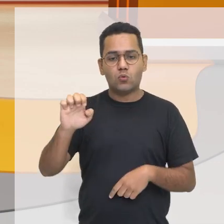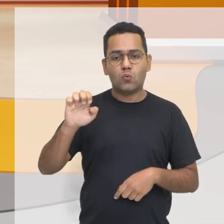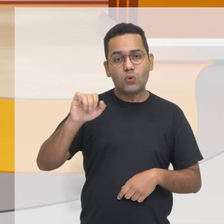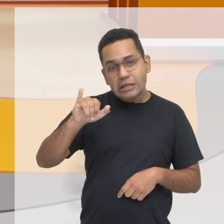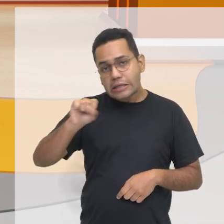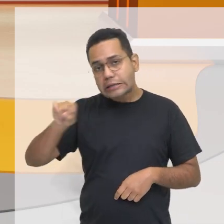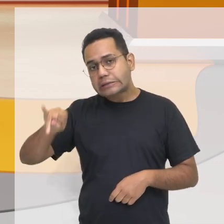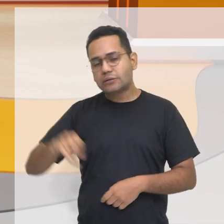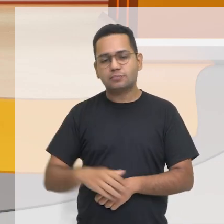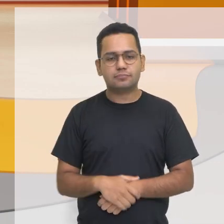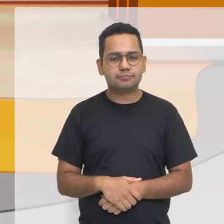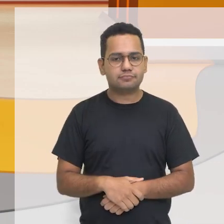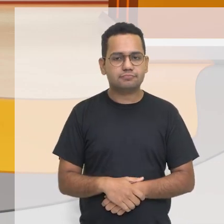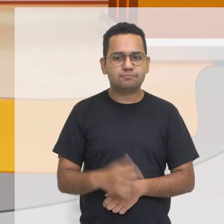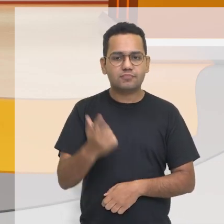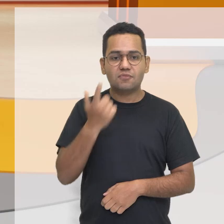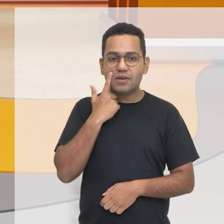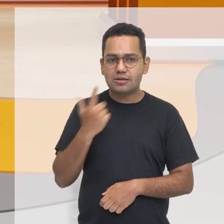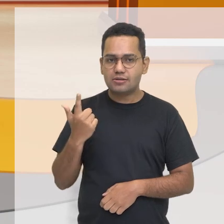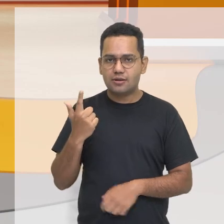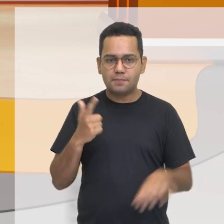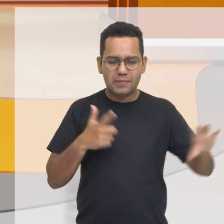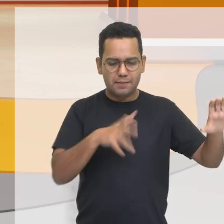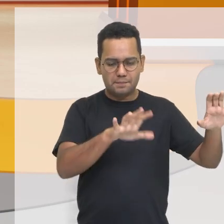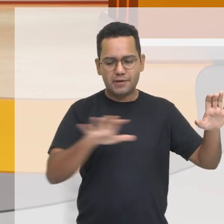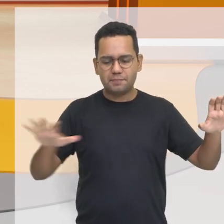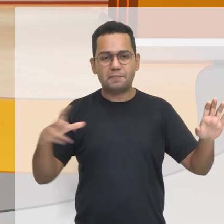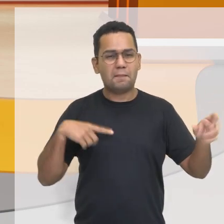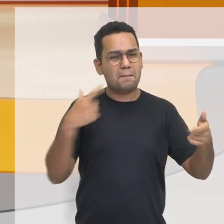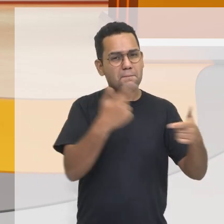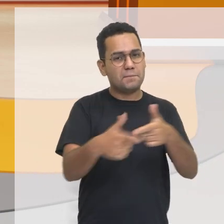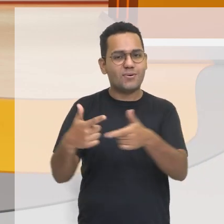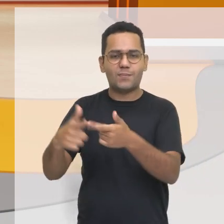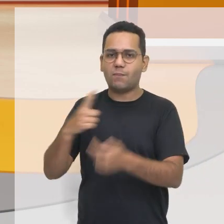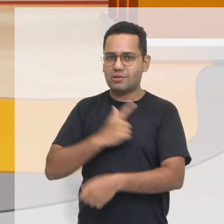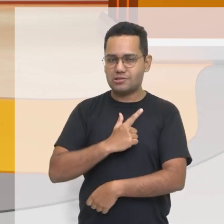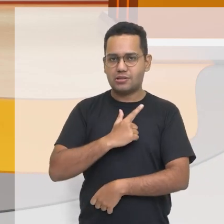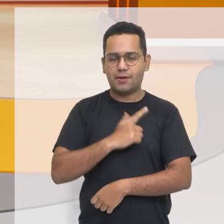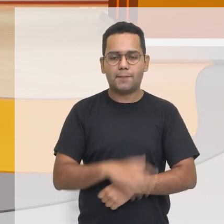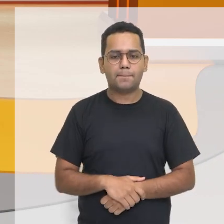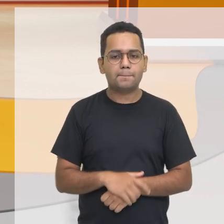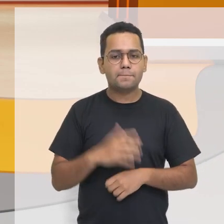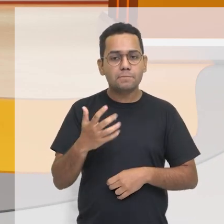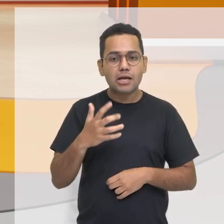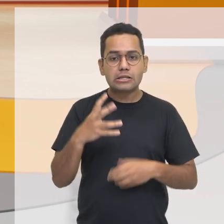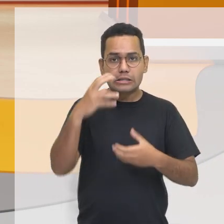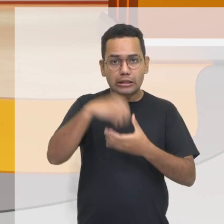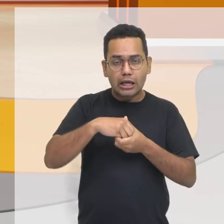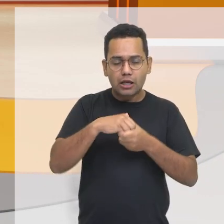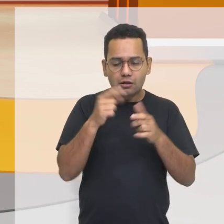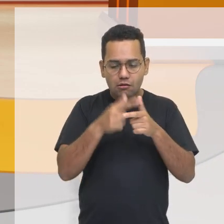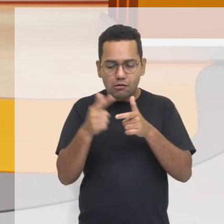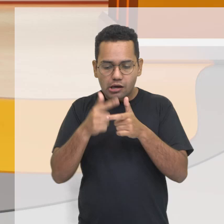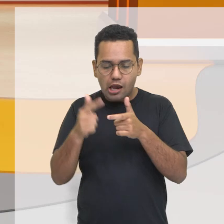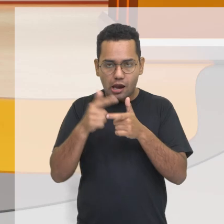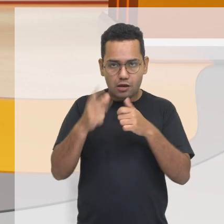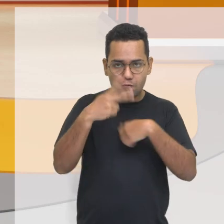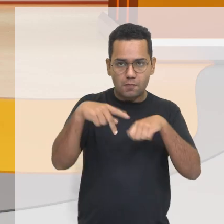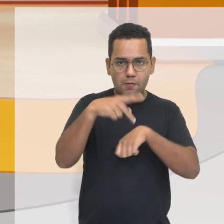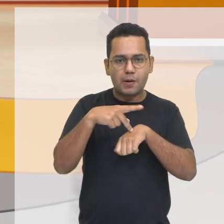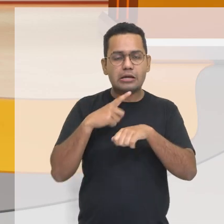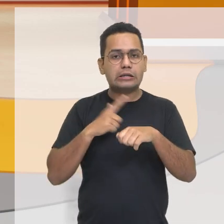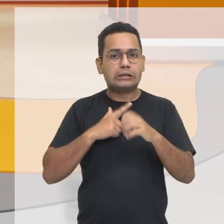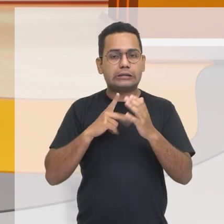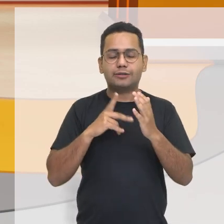Islâmico. Então, nesse período de tempo, nós temos aí um período muito conflituoso, em que a presença da guerra civil vai ser uma